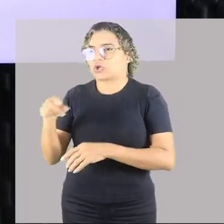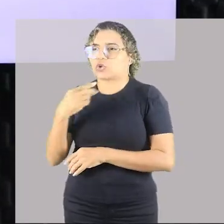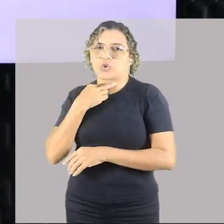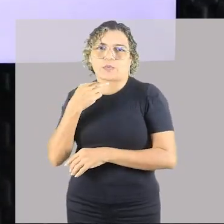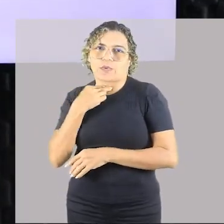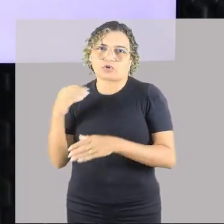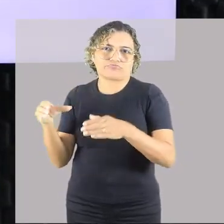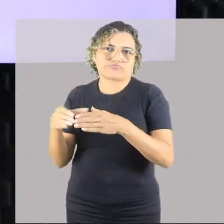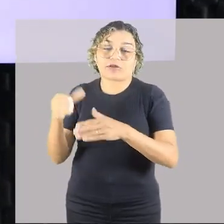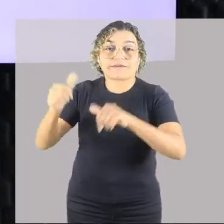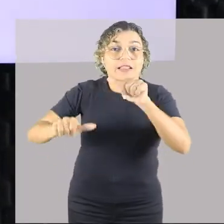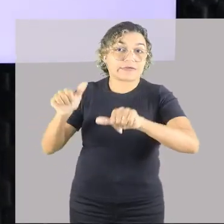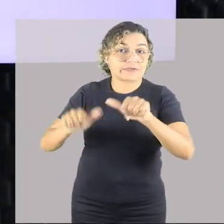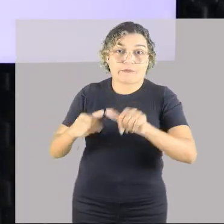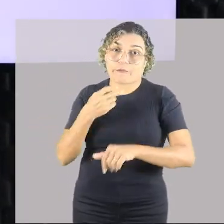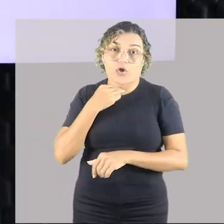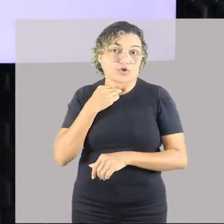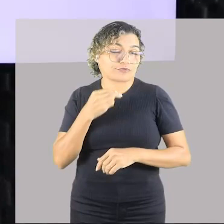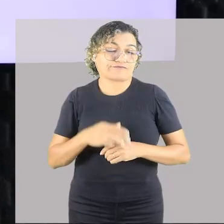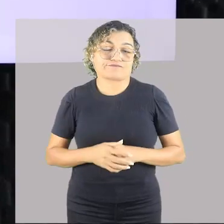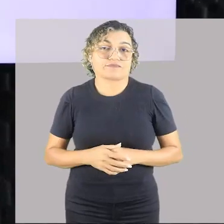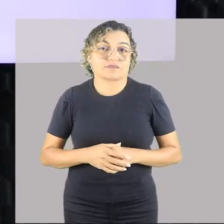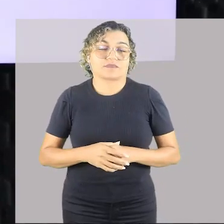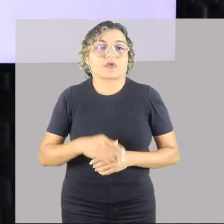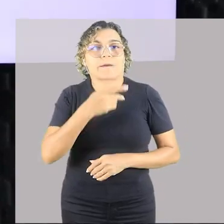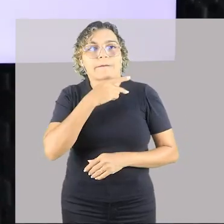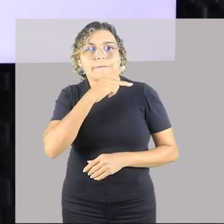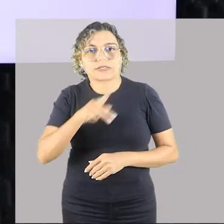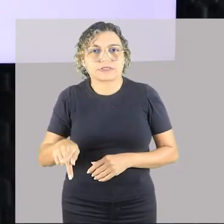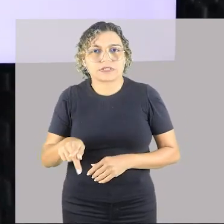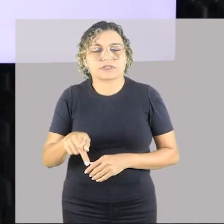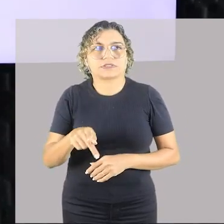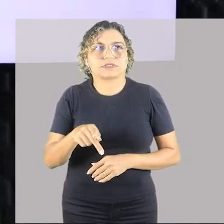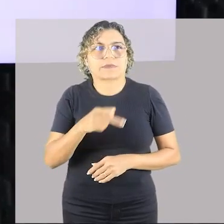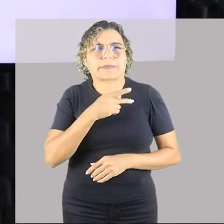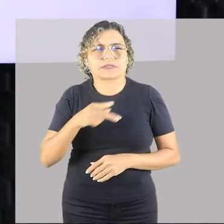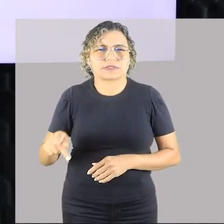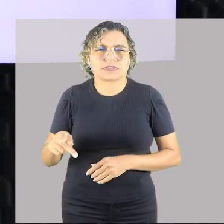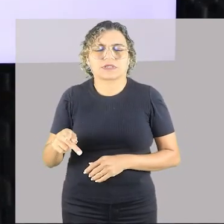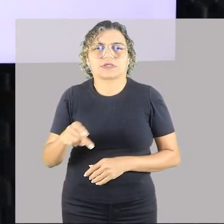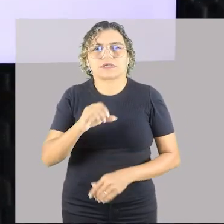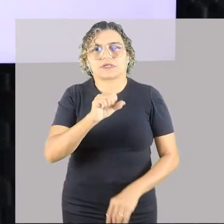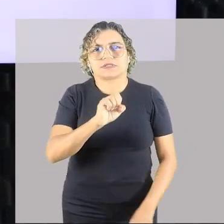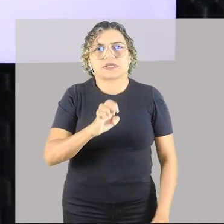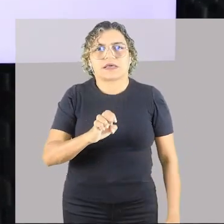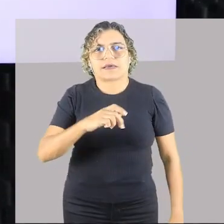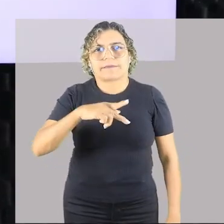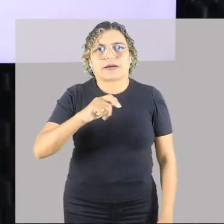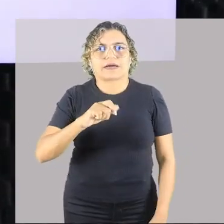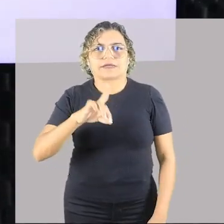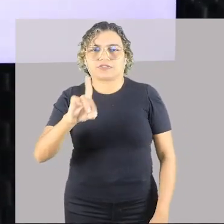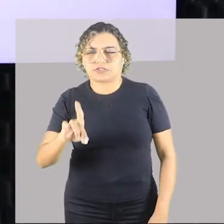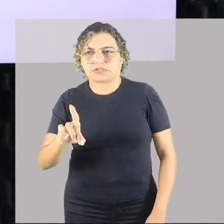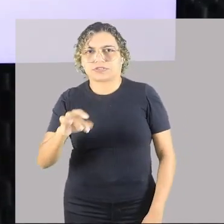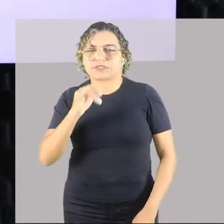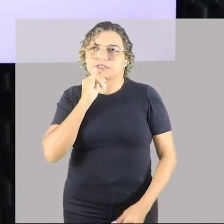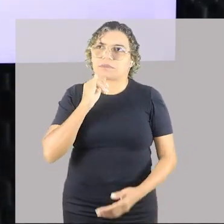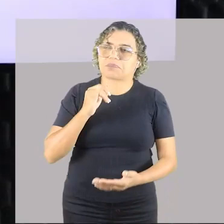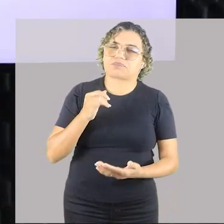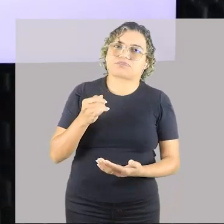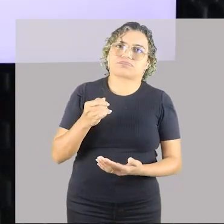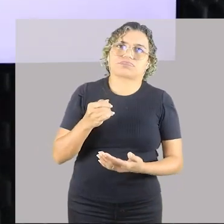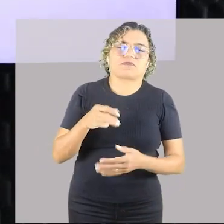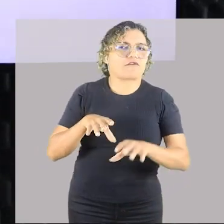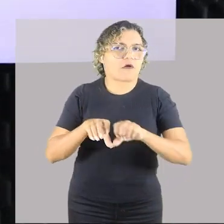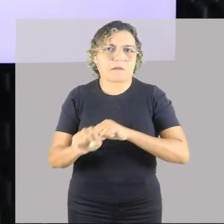não pode ocupar a comissão de avaliação. O presidente da CEPAD não tem a escolaridade ou o